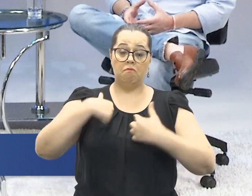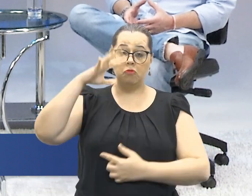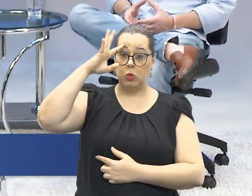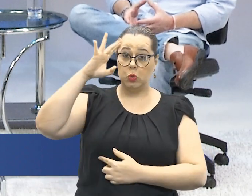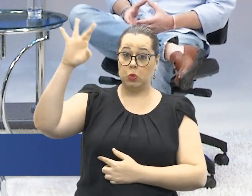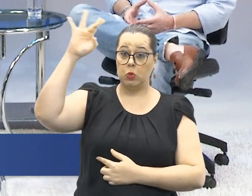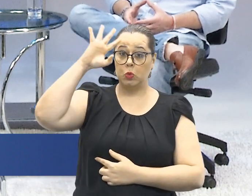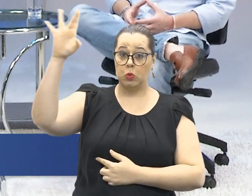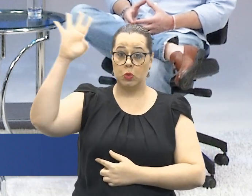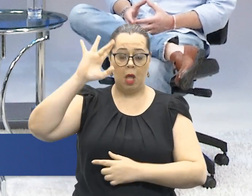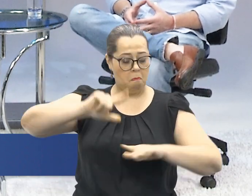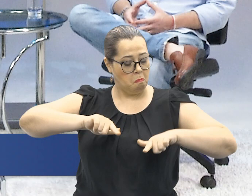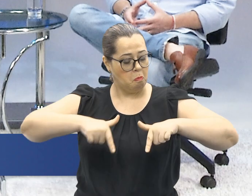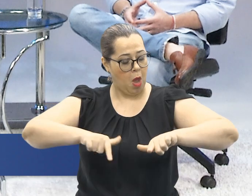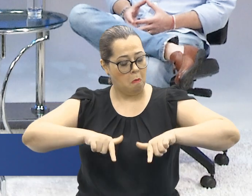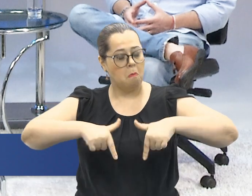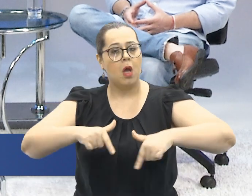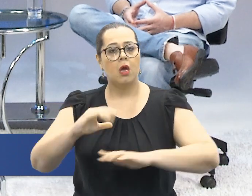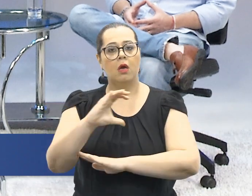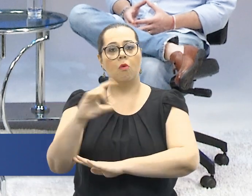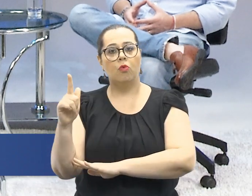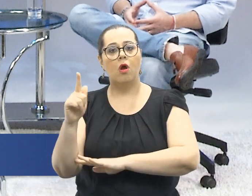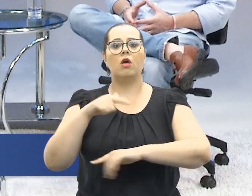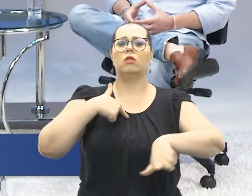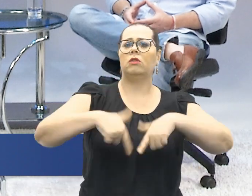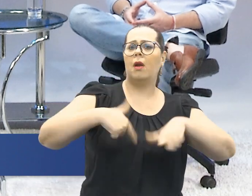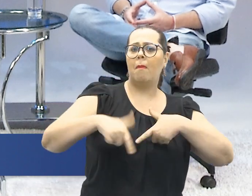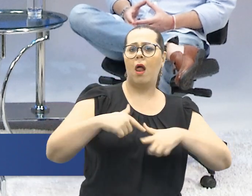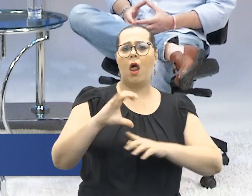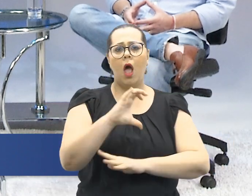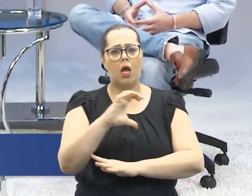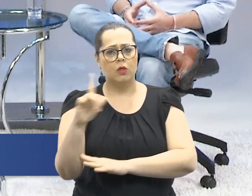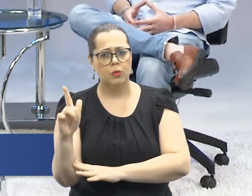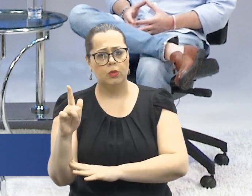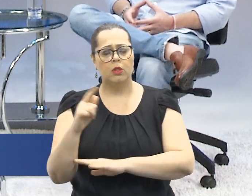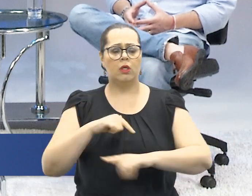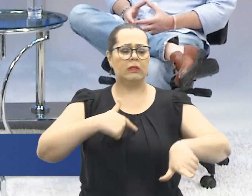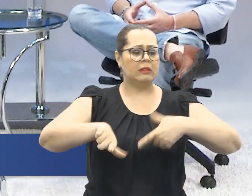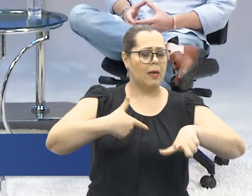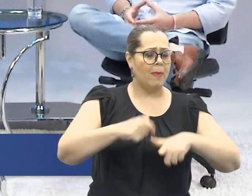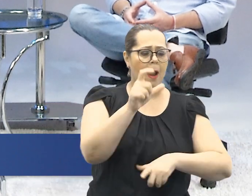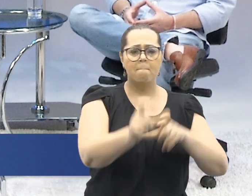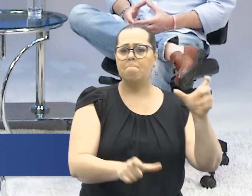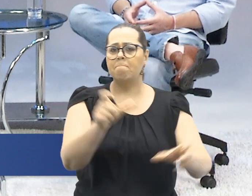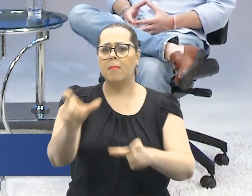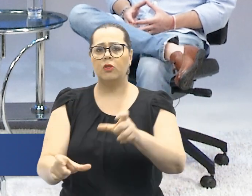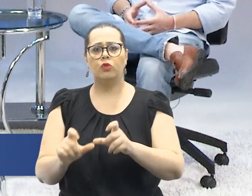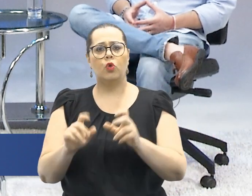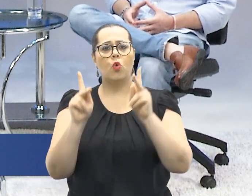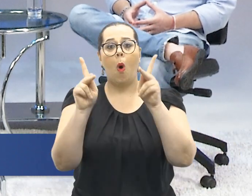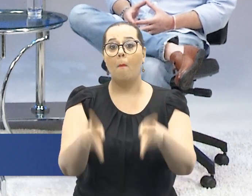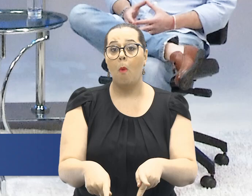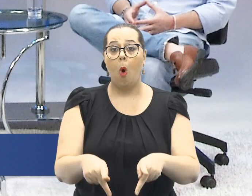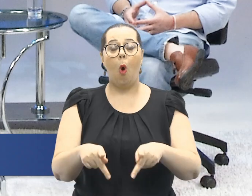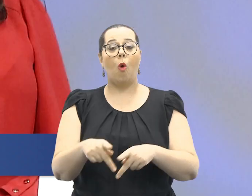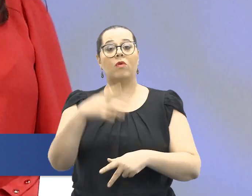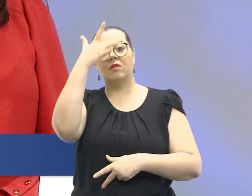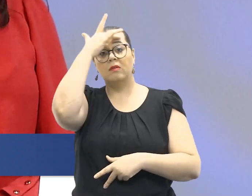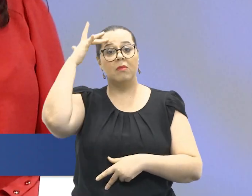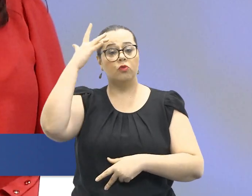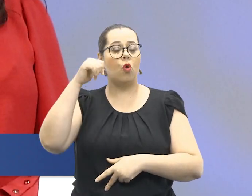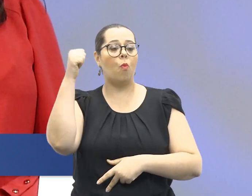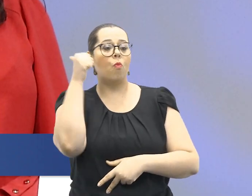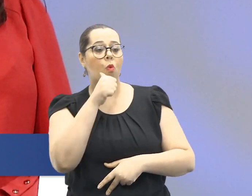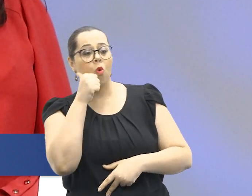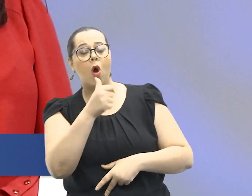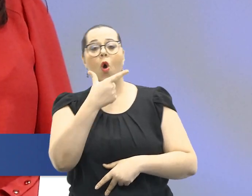sonho poder lutar por Campo Grande, trabalhar por Campo Grande, trabalhar pelas pessoas, pelos trabalhadores, pelos homens e